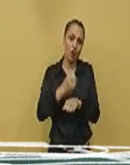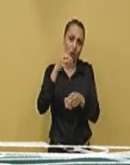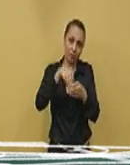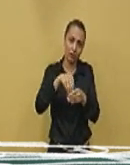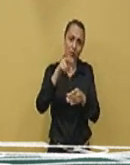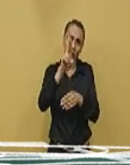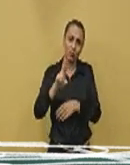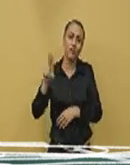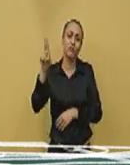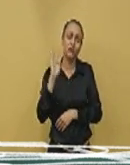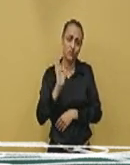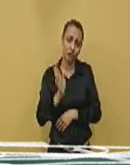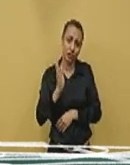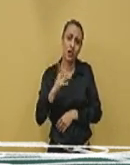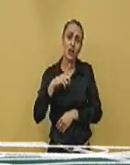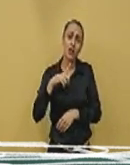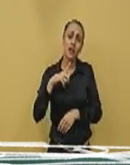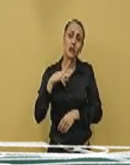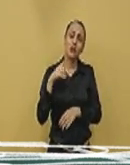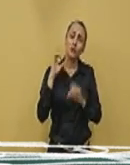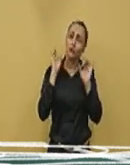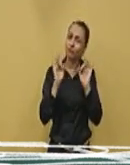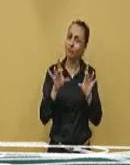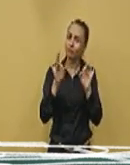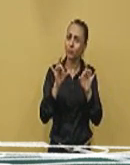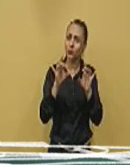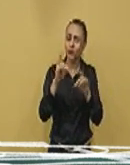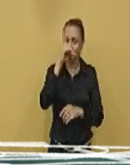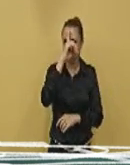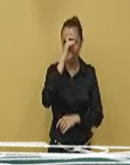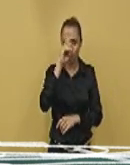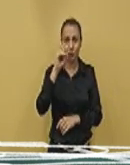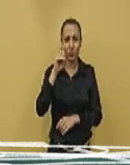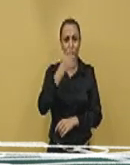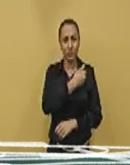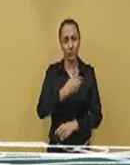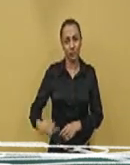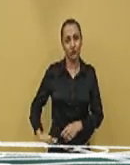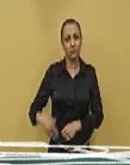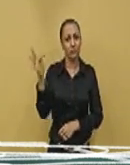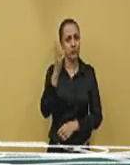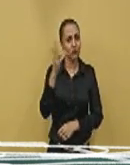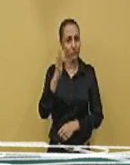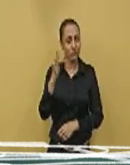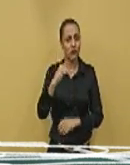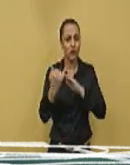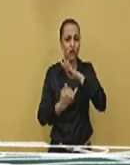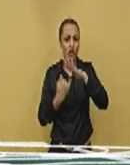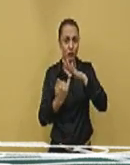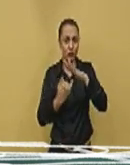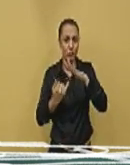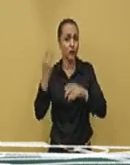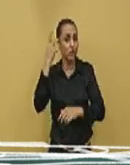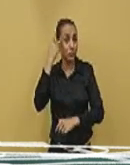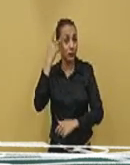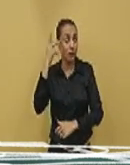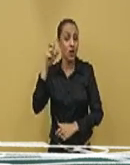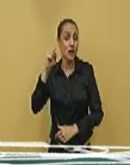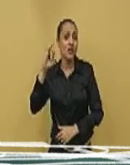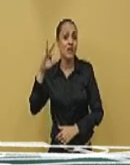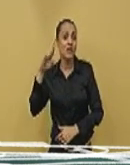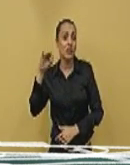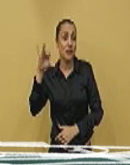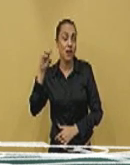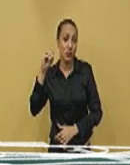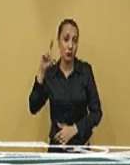dessa universidade e sou especialista em gestão de hospitais públicos federais pelo Instituto de Ensino e Pesquisa do Hospital Sírio-Libanês, que eu considero